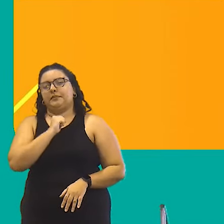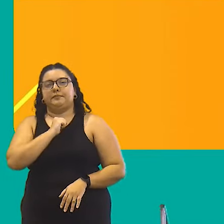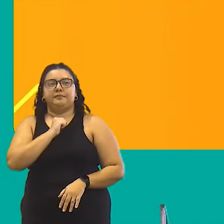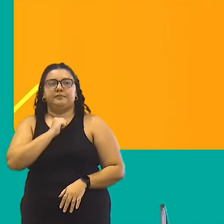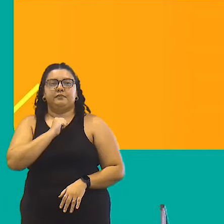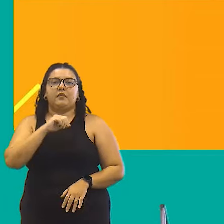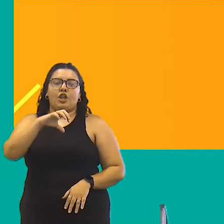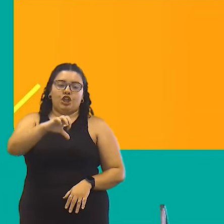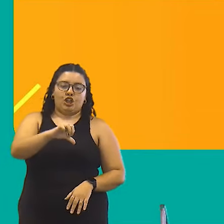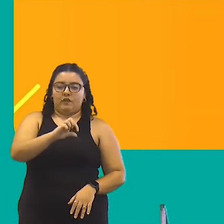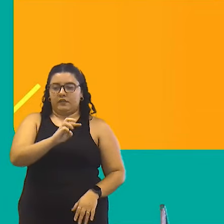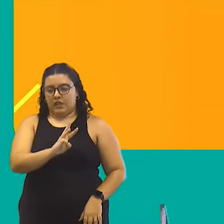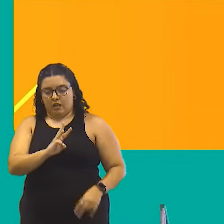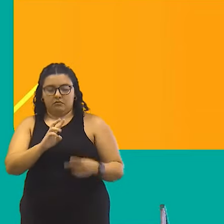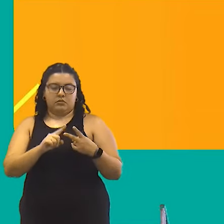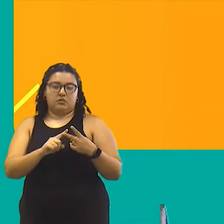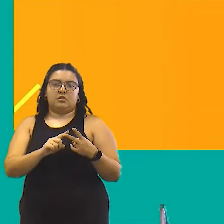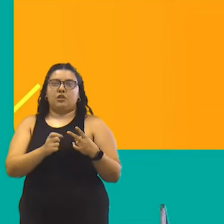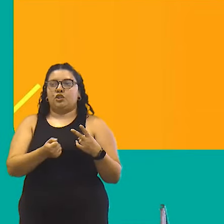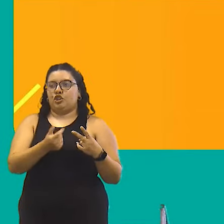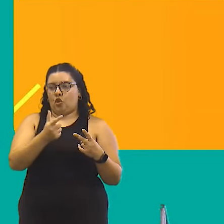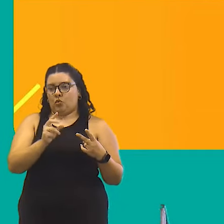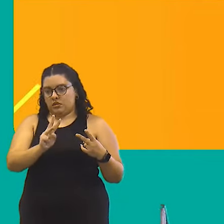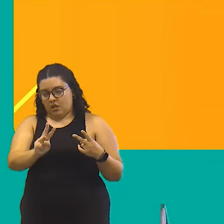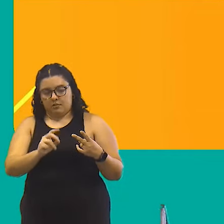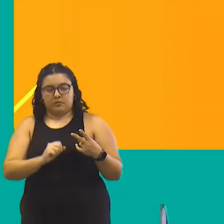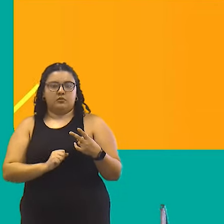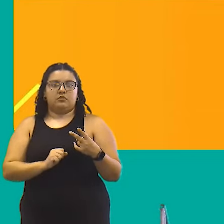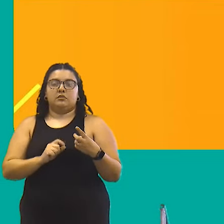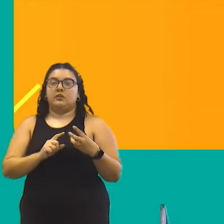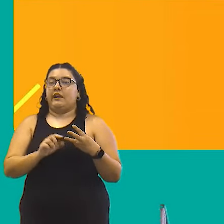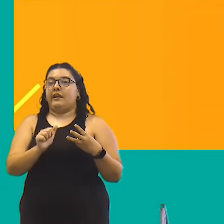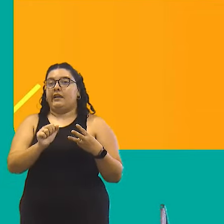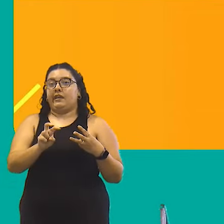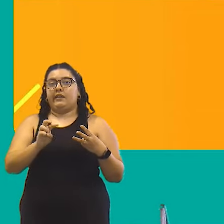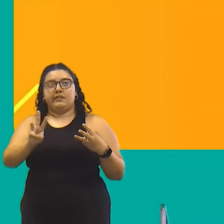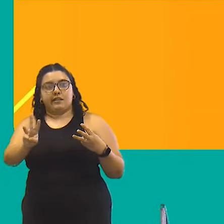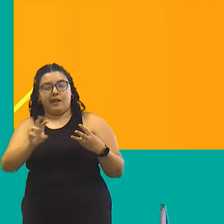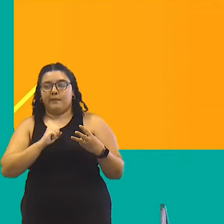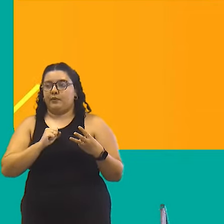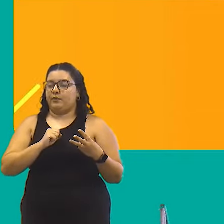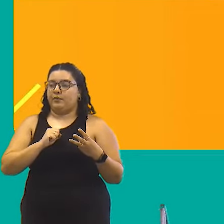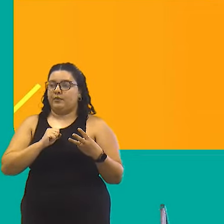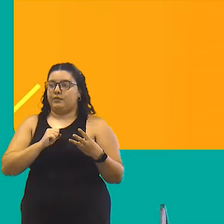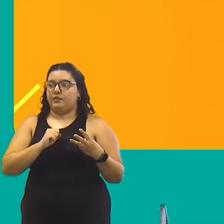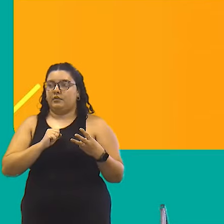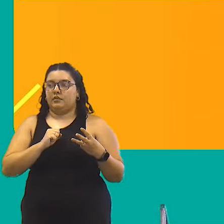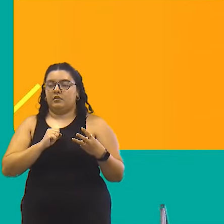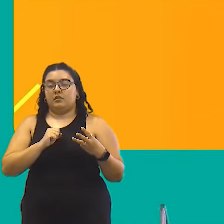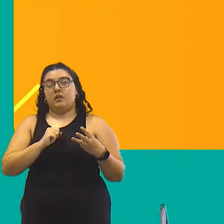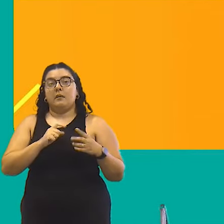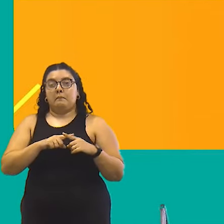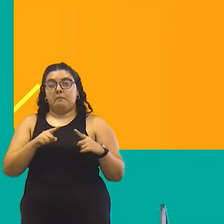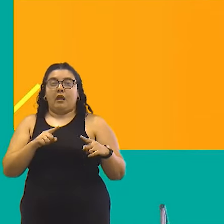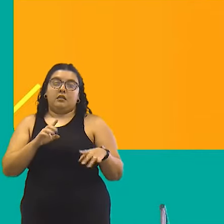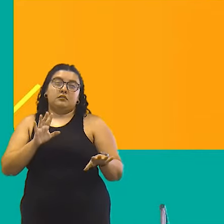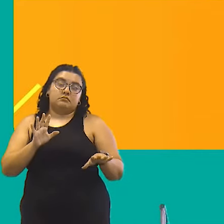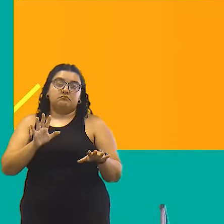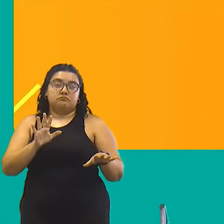de 9W, você tem a de 12W, a de 15W. Geralmente para por aí